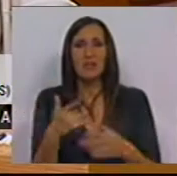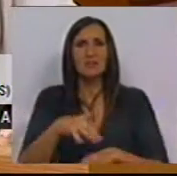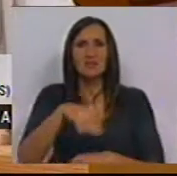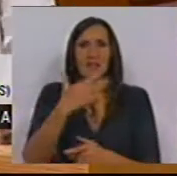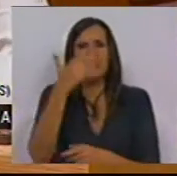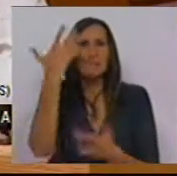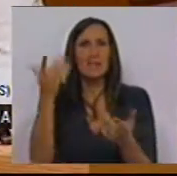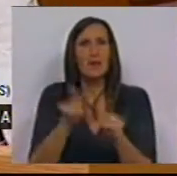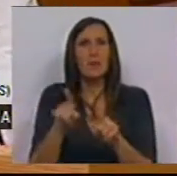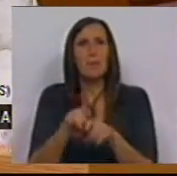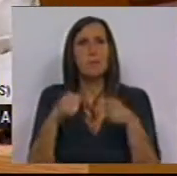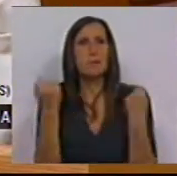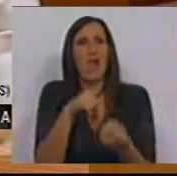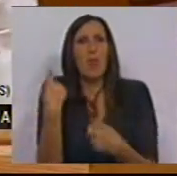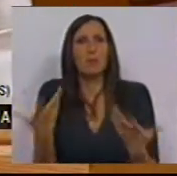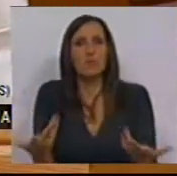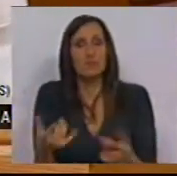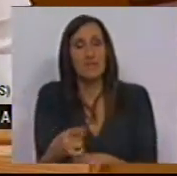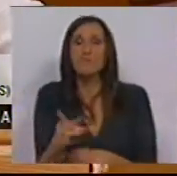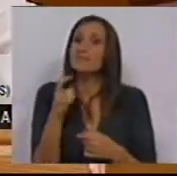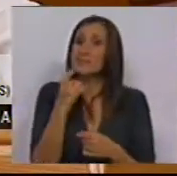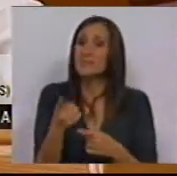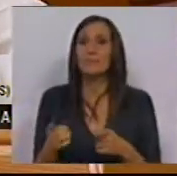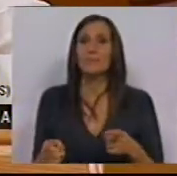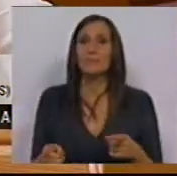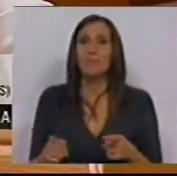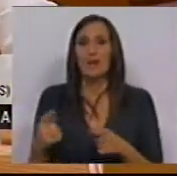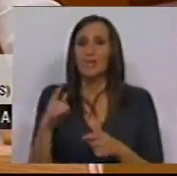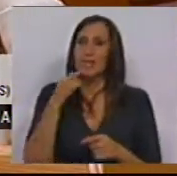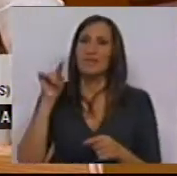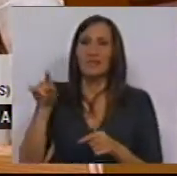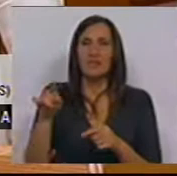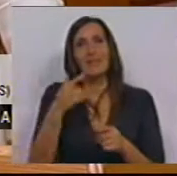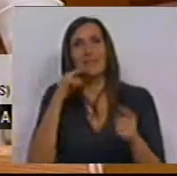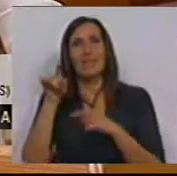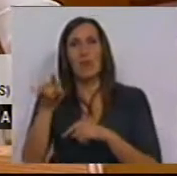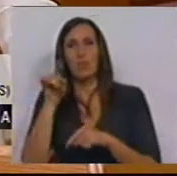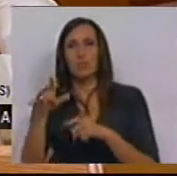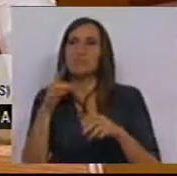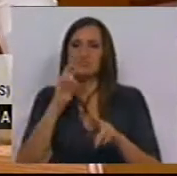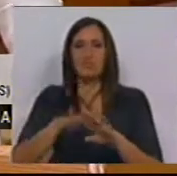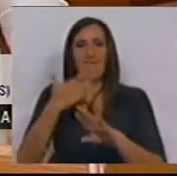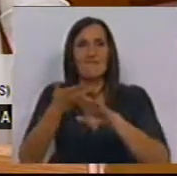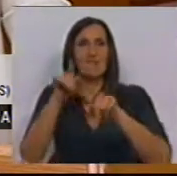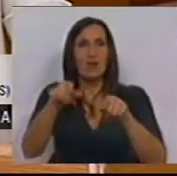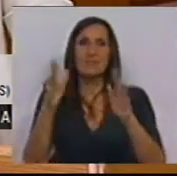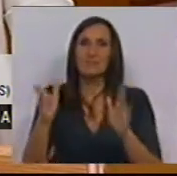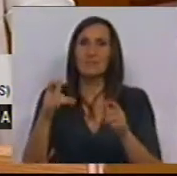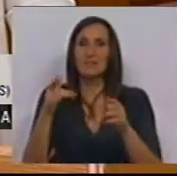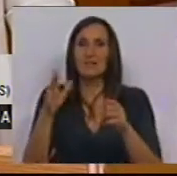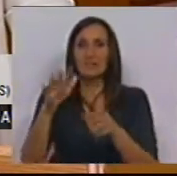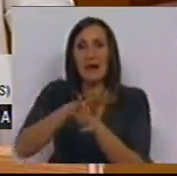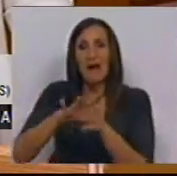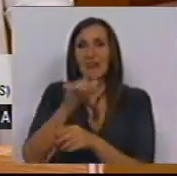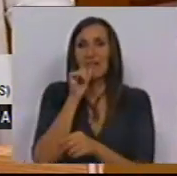incapaz. Insinuam. Com ameaças destas, força-se uma reforma do setor